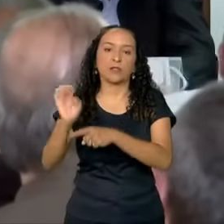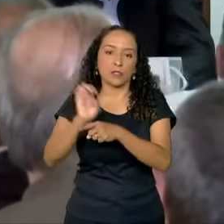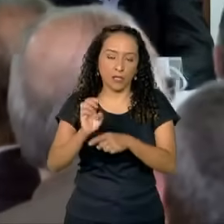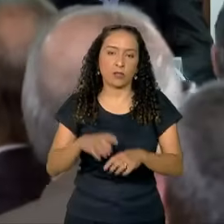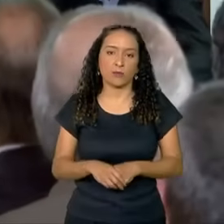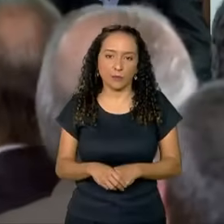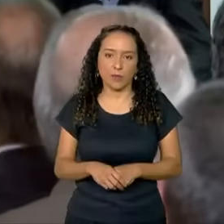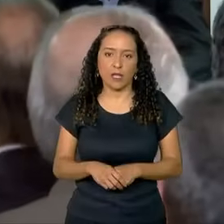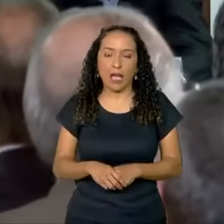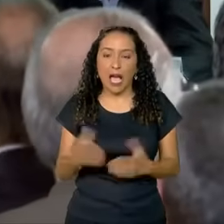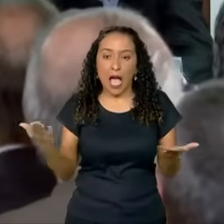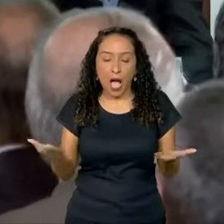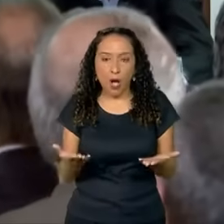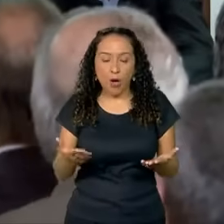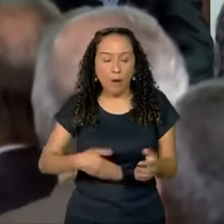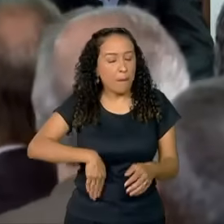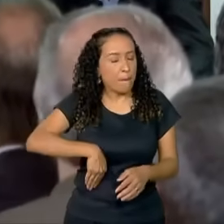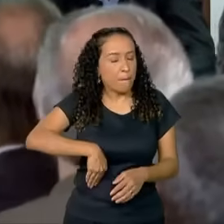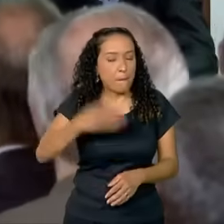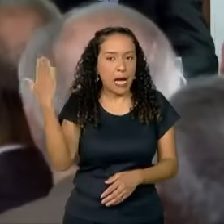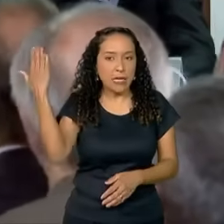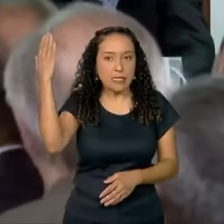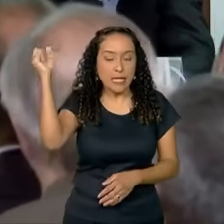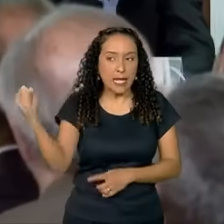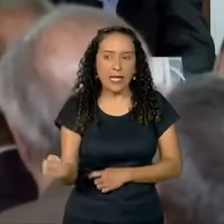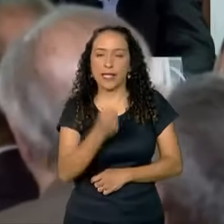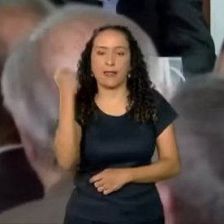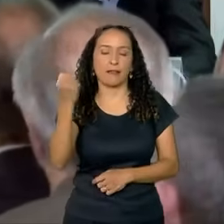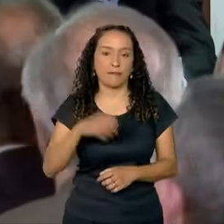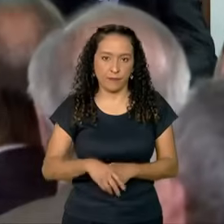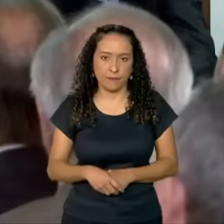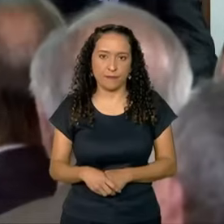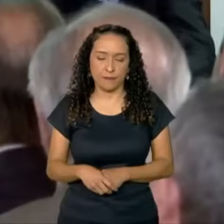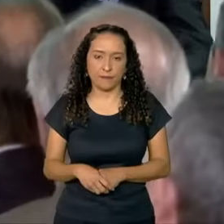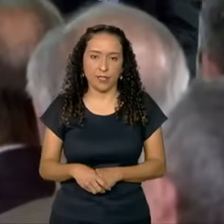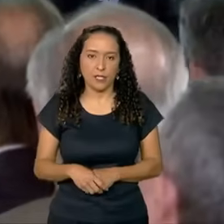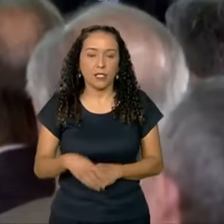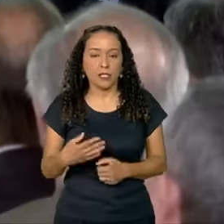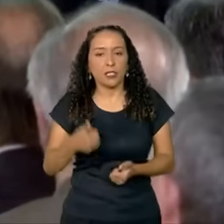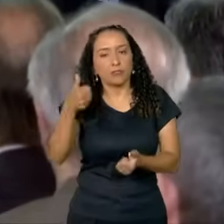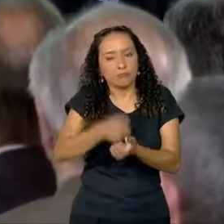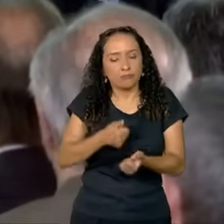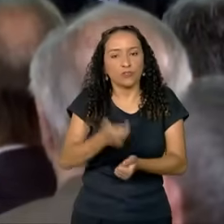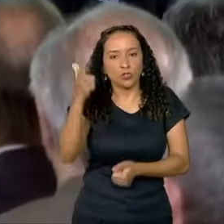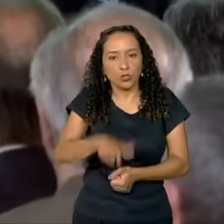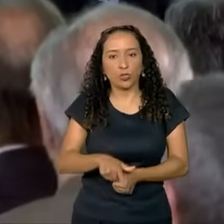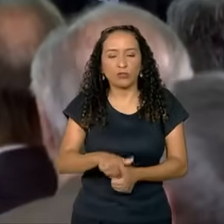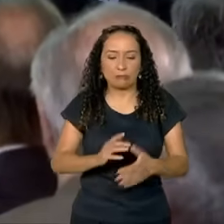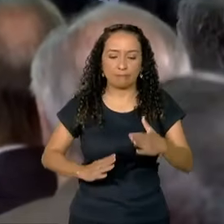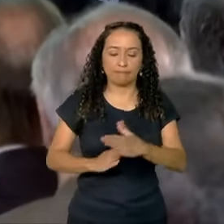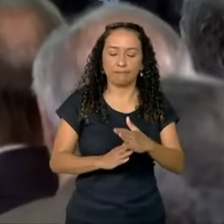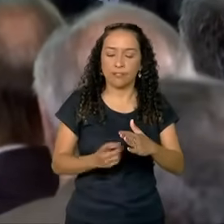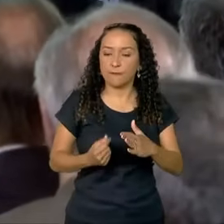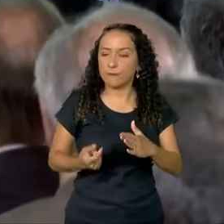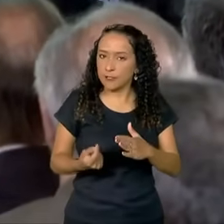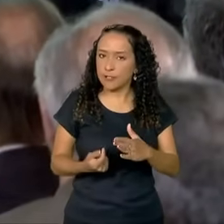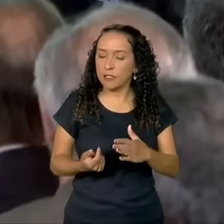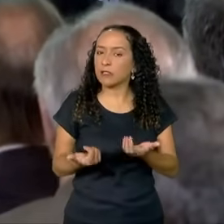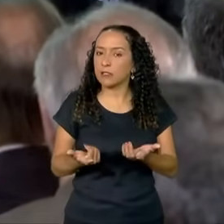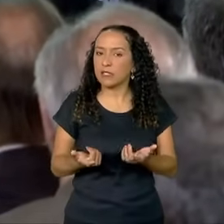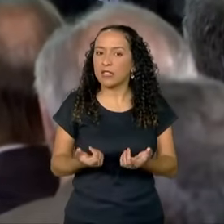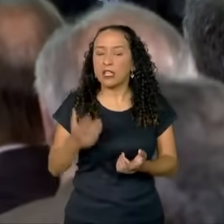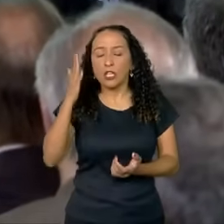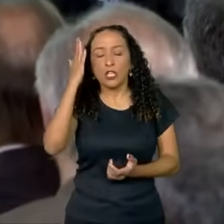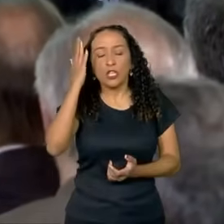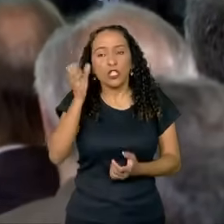esse com uma severidade absurda, monumental. E eu insisto aqui, a restrição financeira severa que nós temos, só para